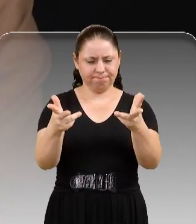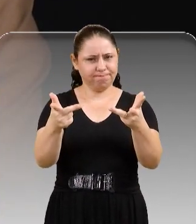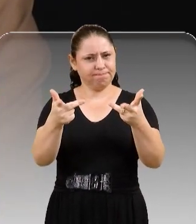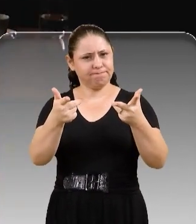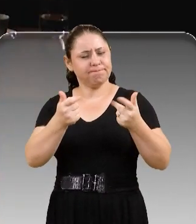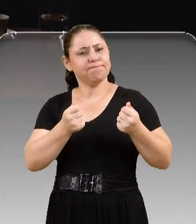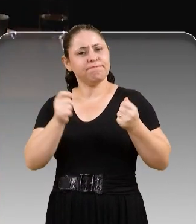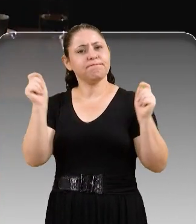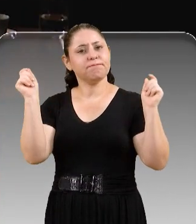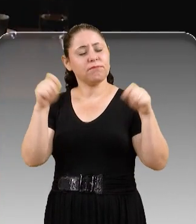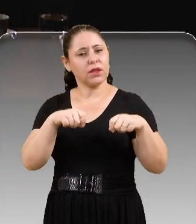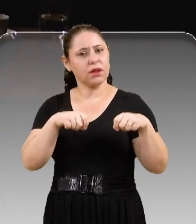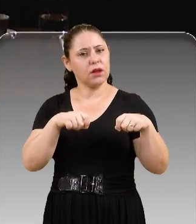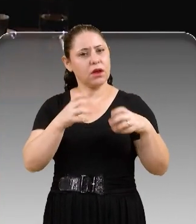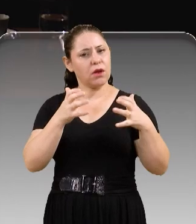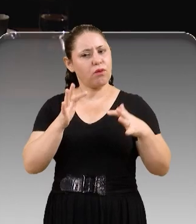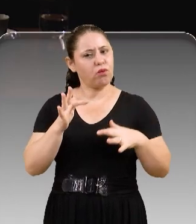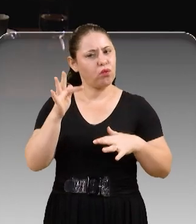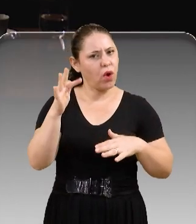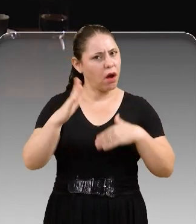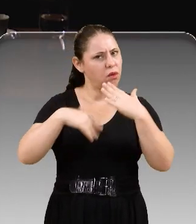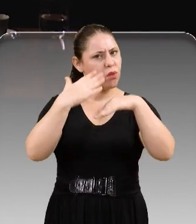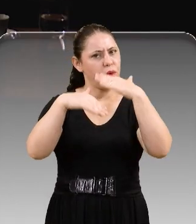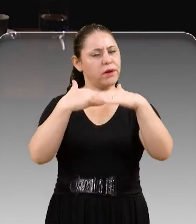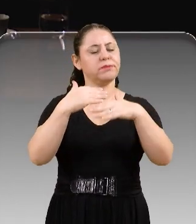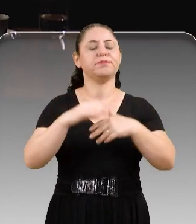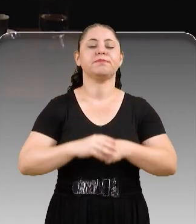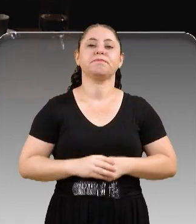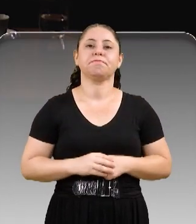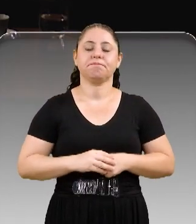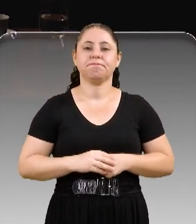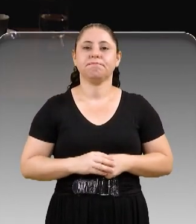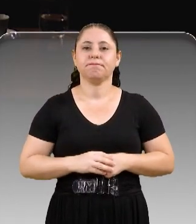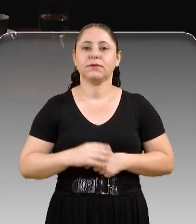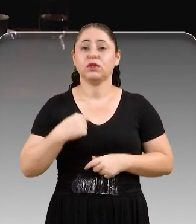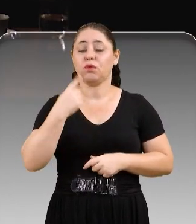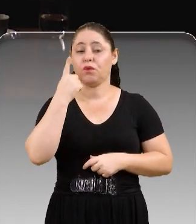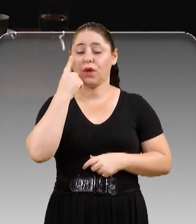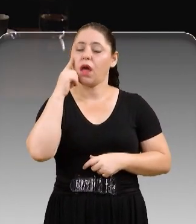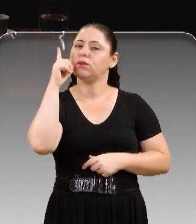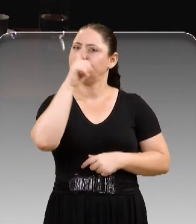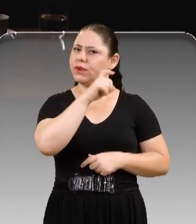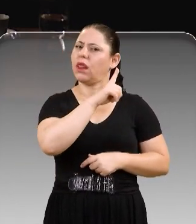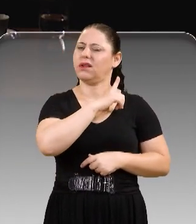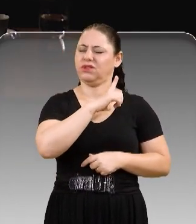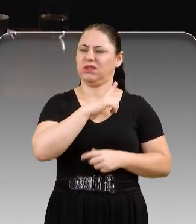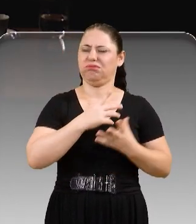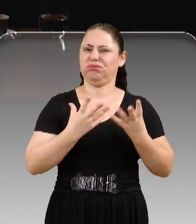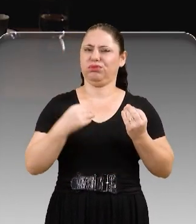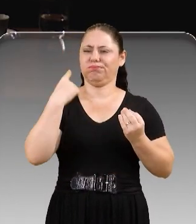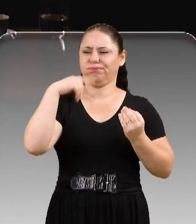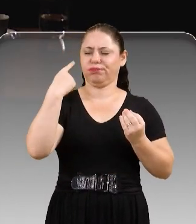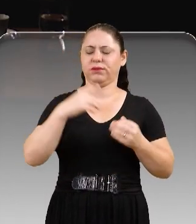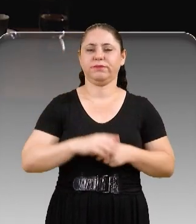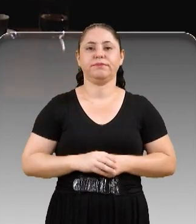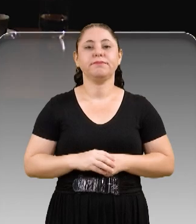uma pretensão de poder evoluir efetivamente. Eu vi essa dificuldade lá. E aí,